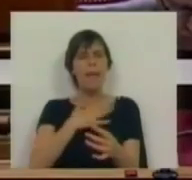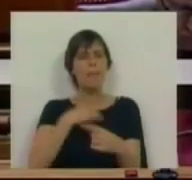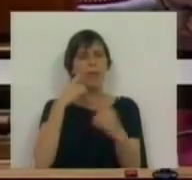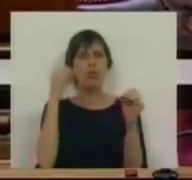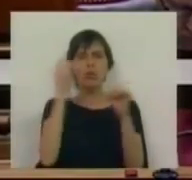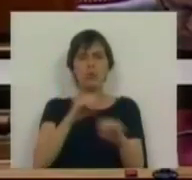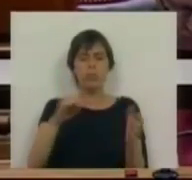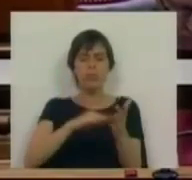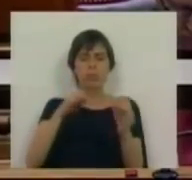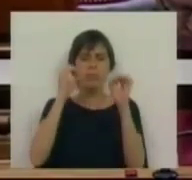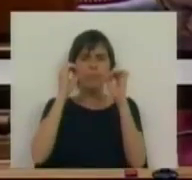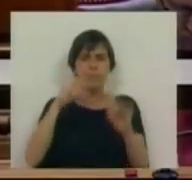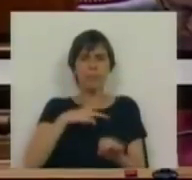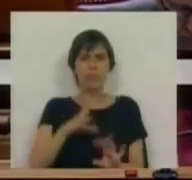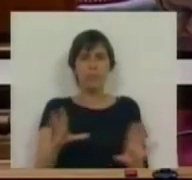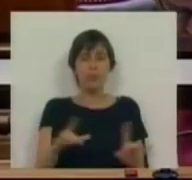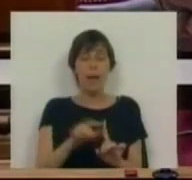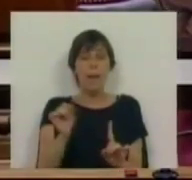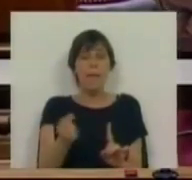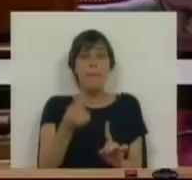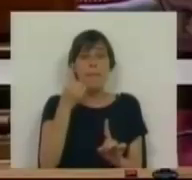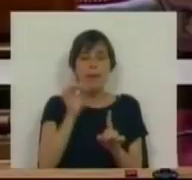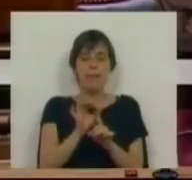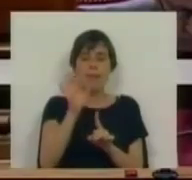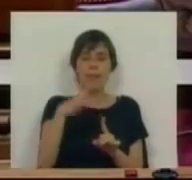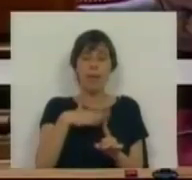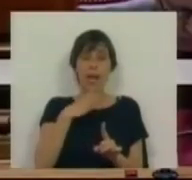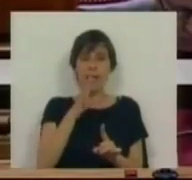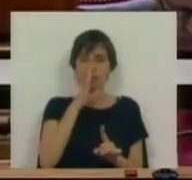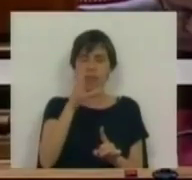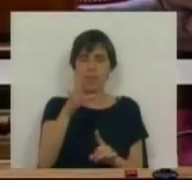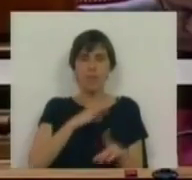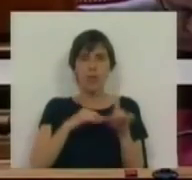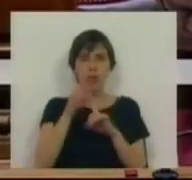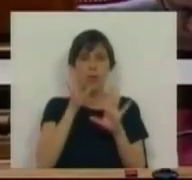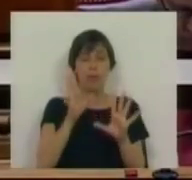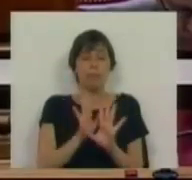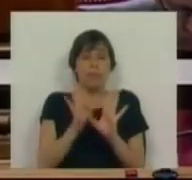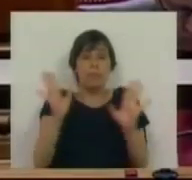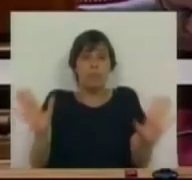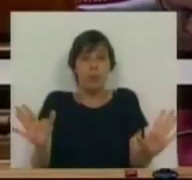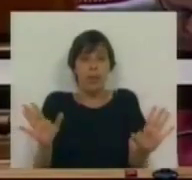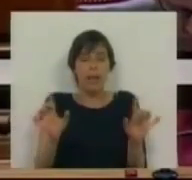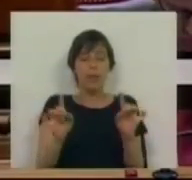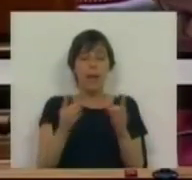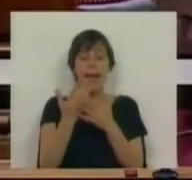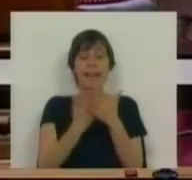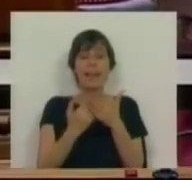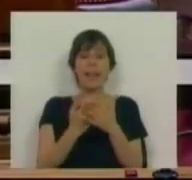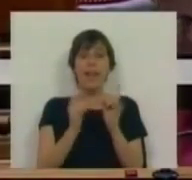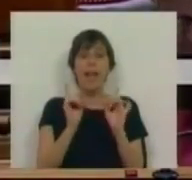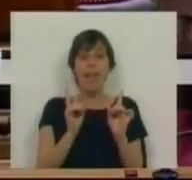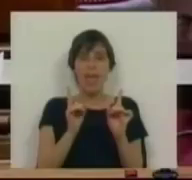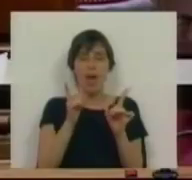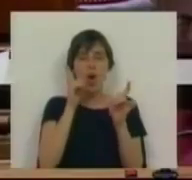pública em Portugal. Esta é a primeira coisa que eu quero dizer à Sra. Deputada. Estamos, portanto, a tratar